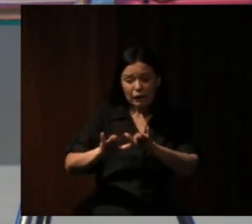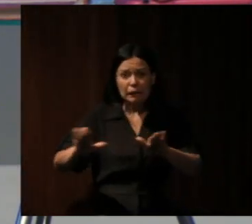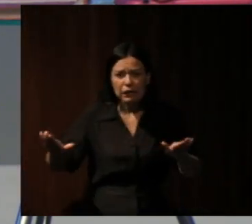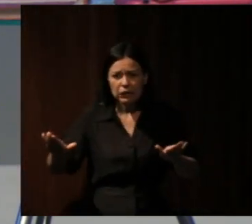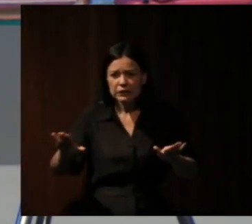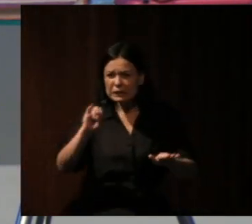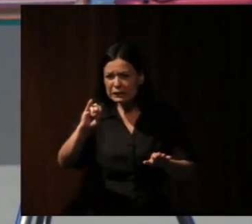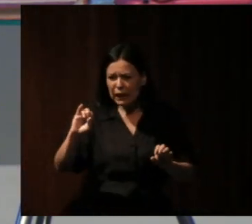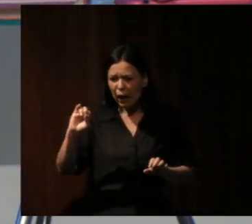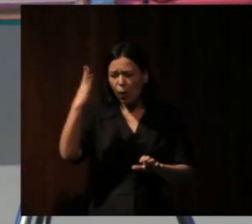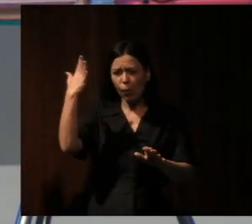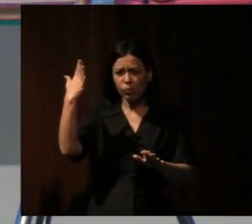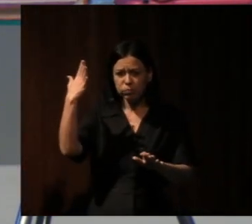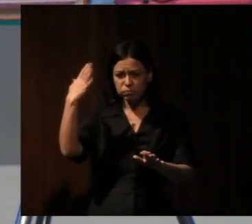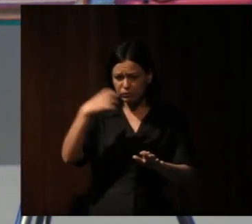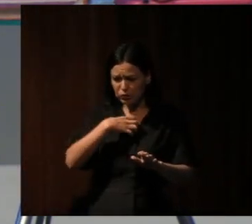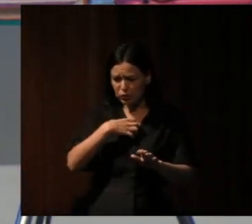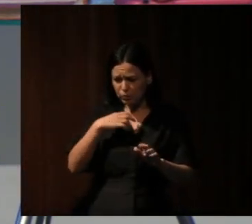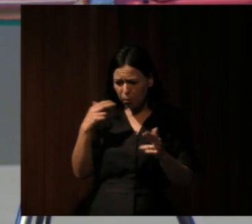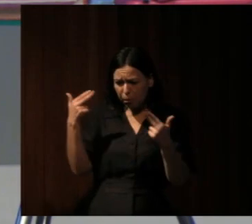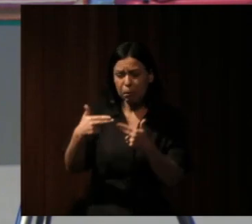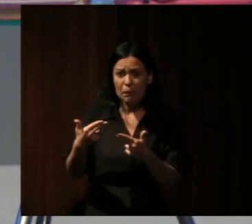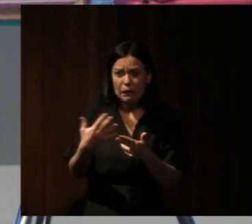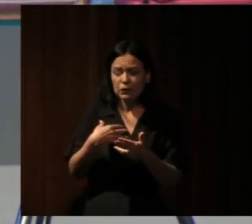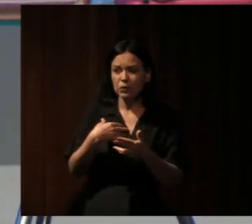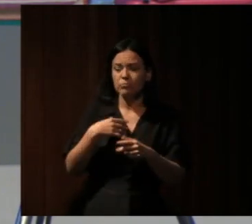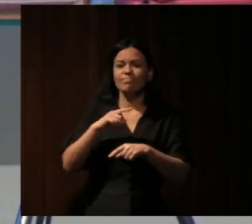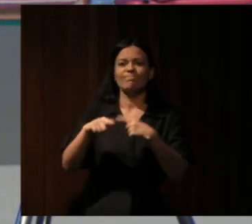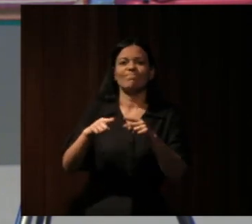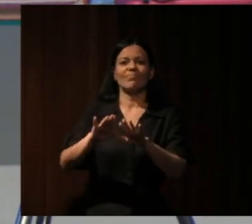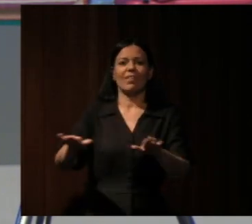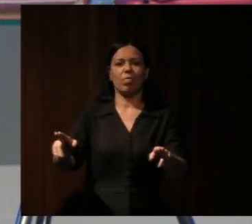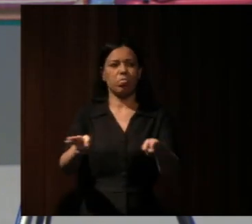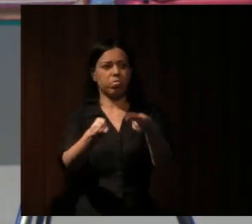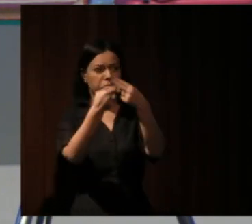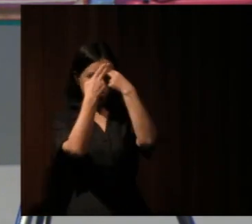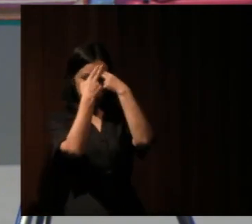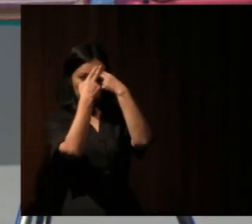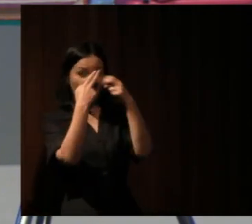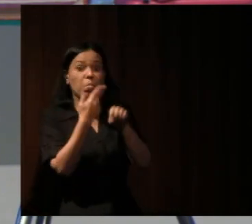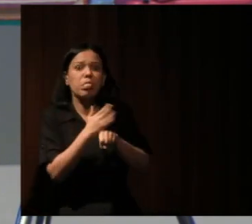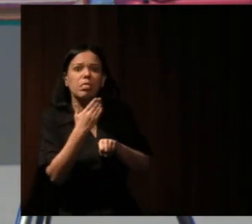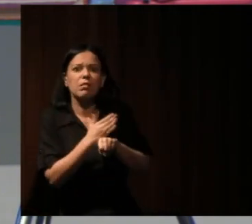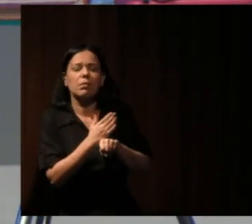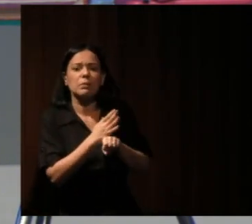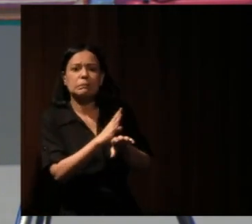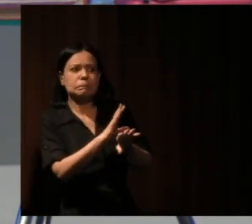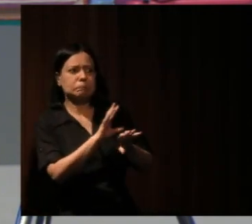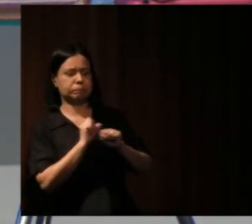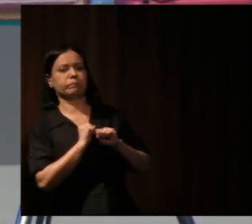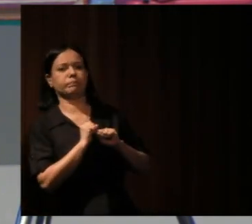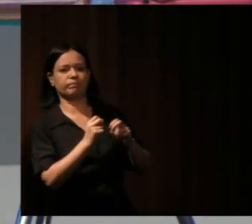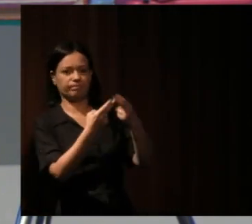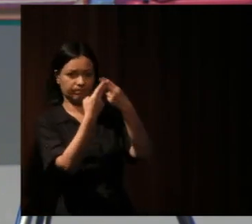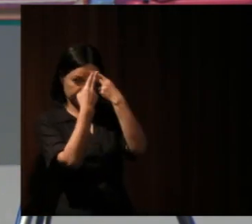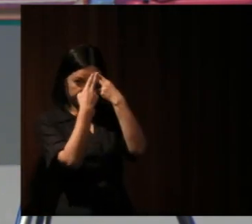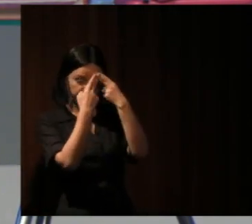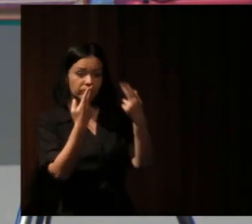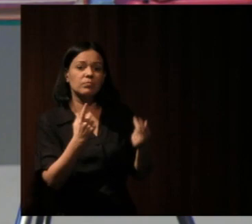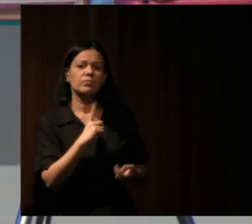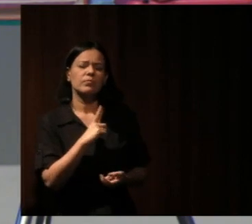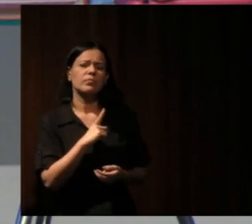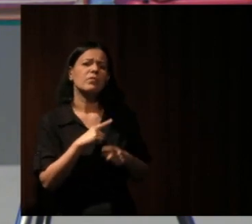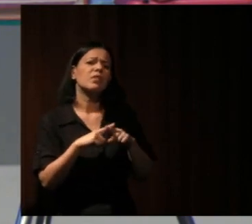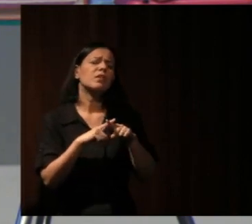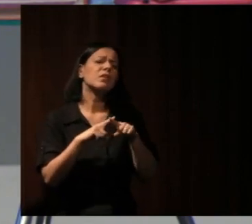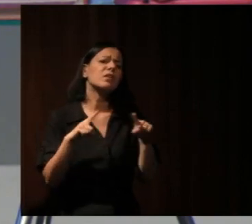fugir de um ataque e que é muito traumático ela disse Mas ela falou mais do que traumático ela eh ensina a